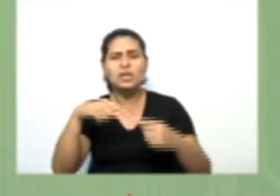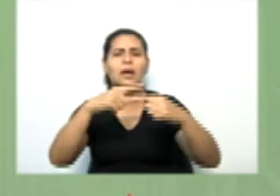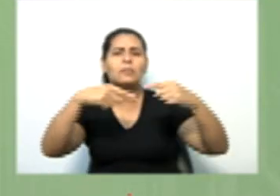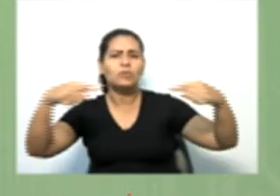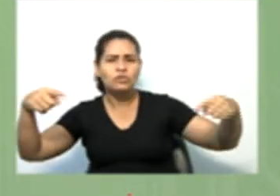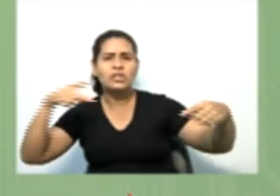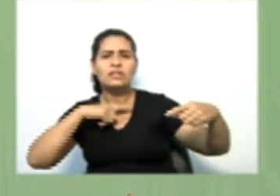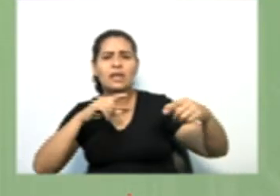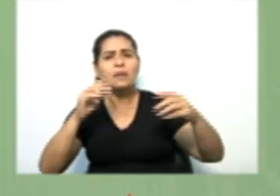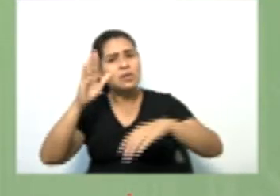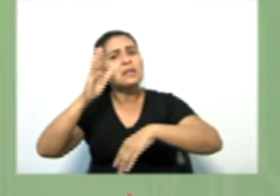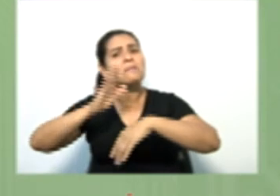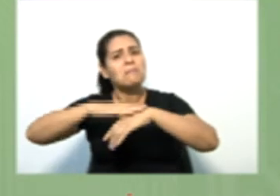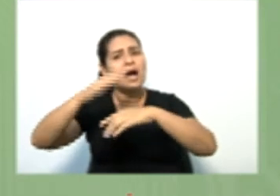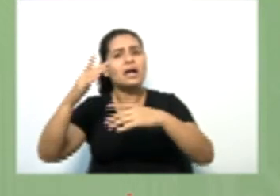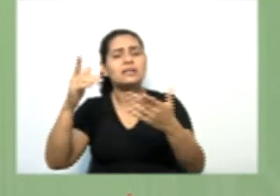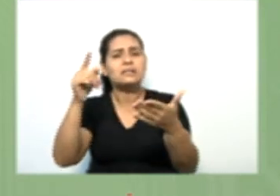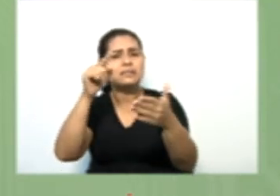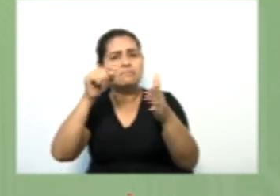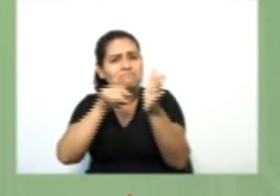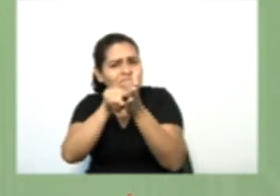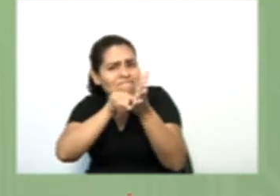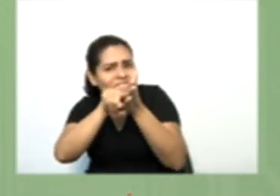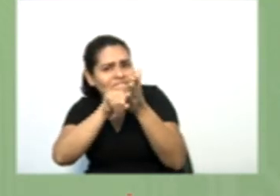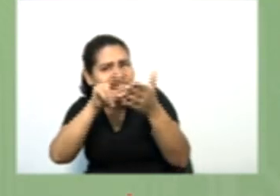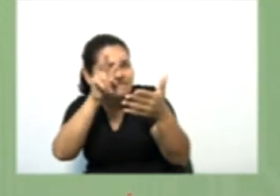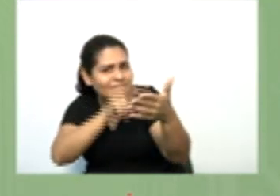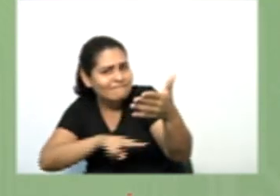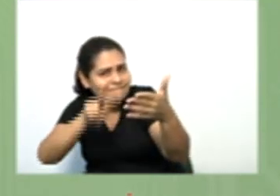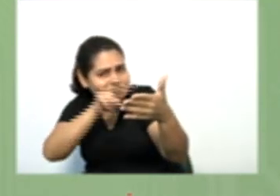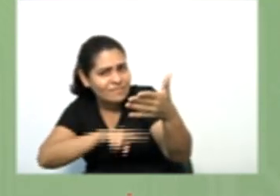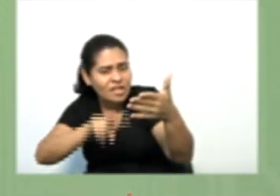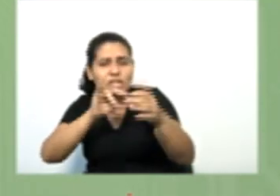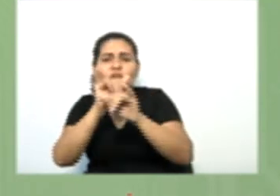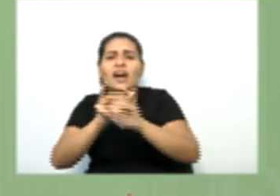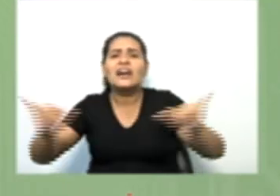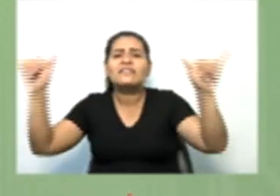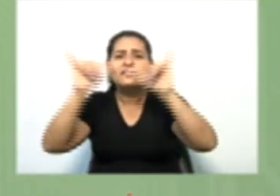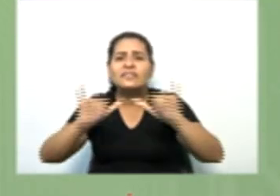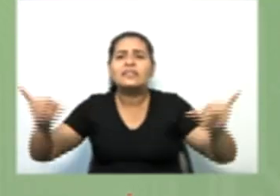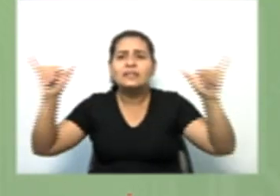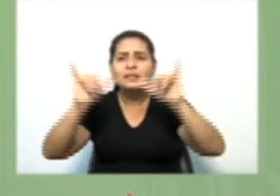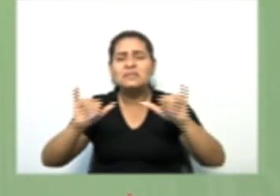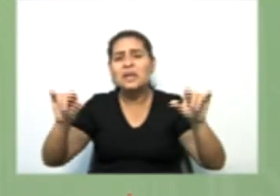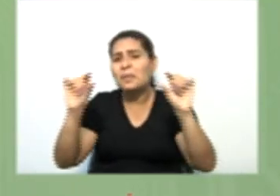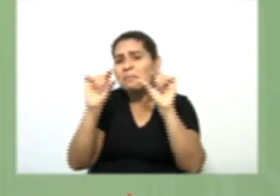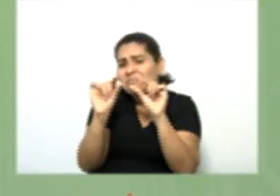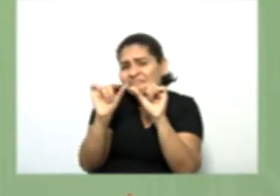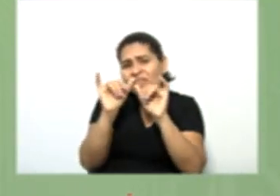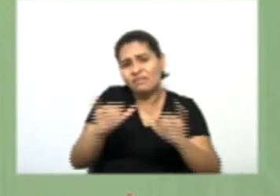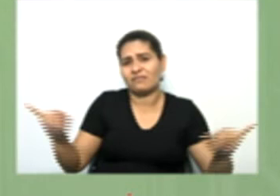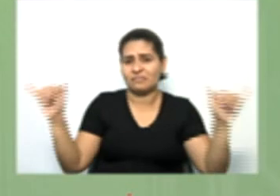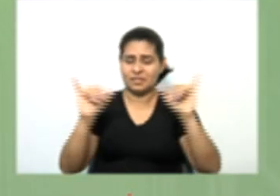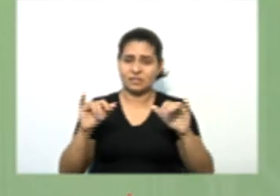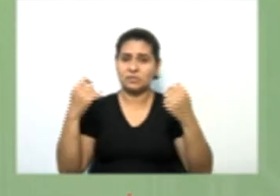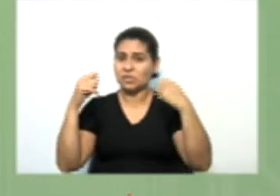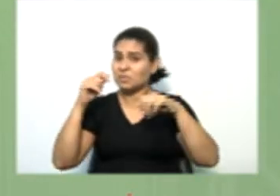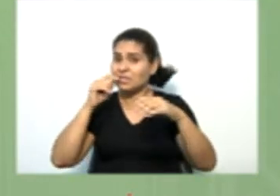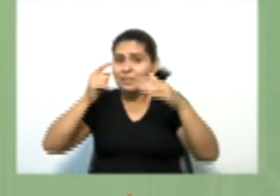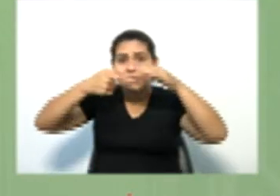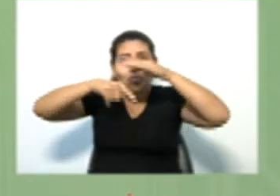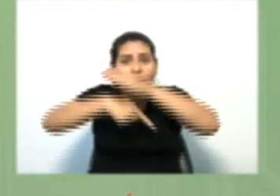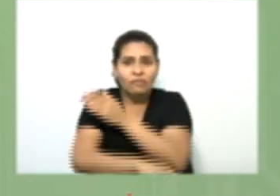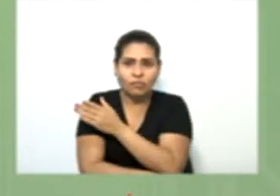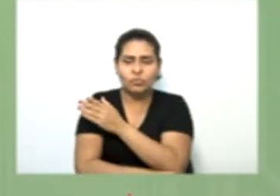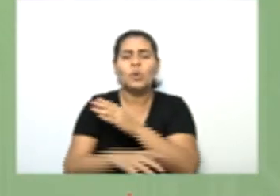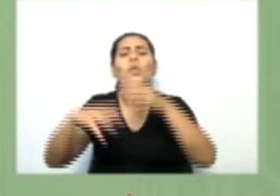no que nós falamos aqui, eu e o professor Gilberto falamos aqui, são só informações e são até poucas informações. Onde é que está